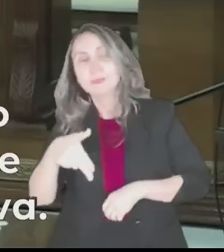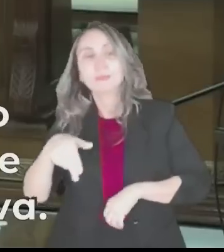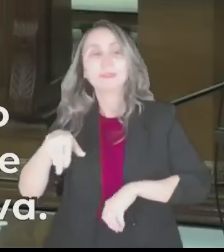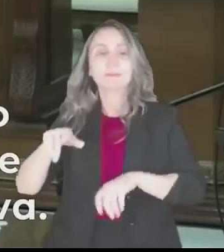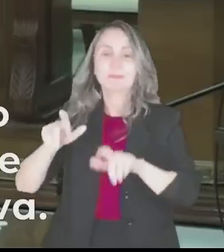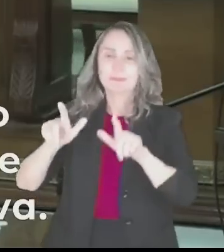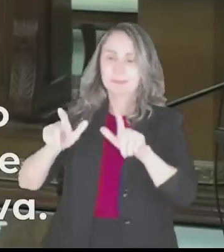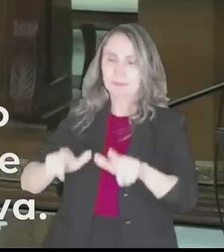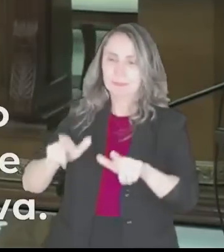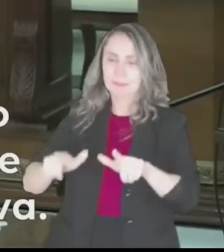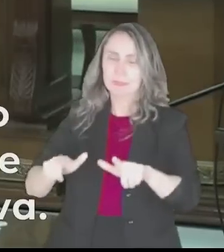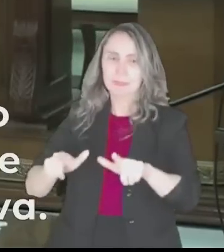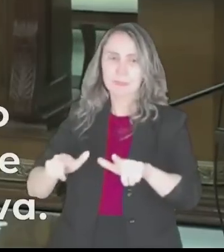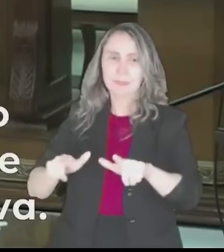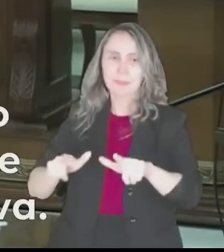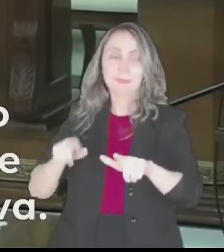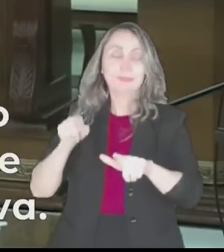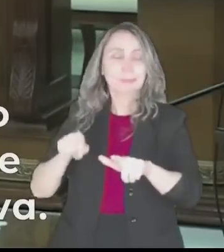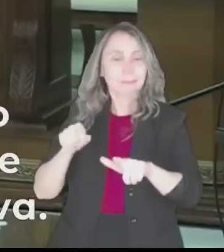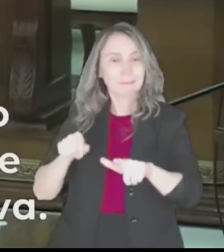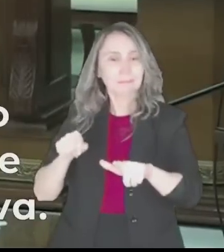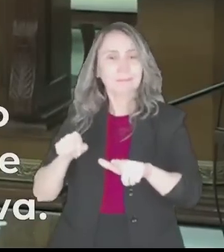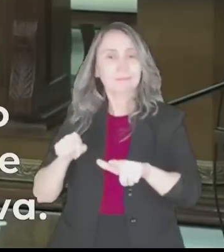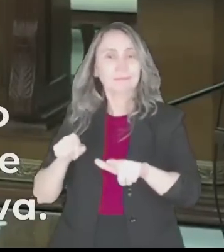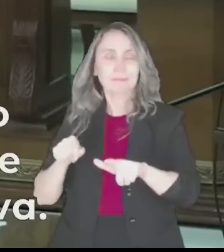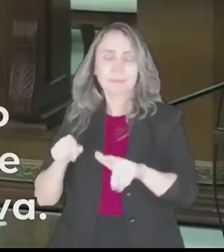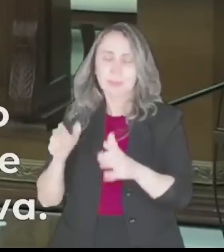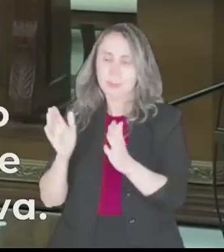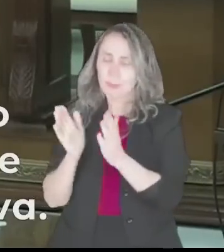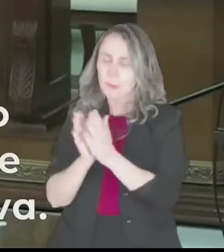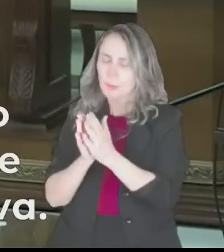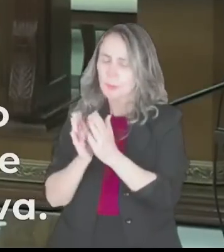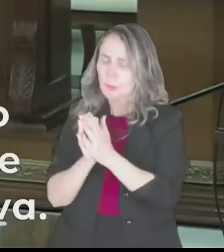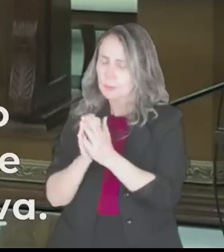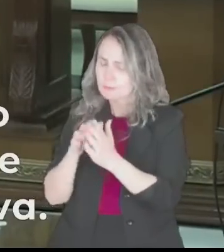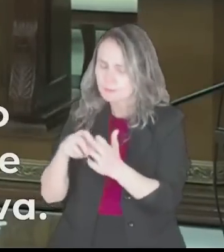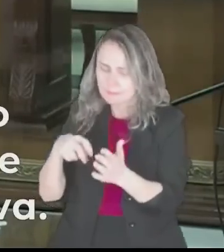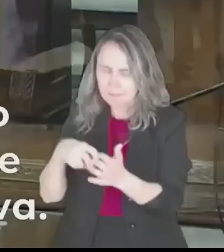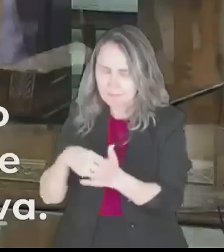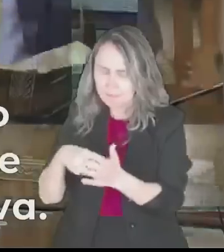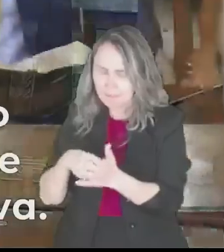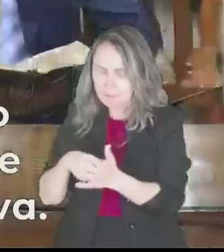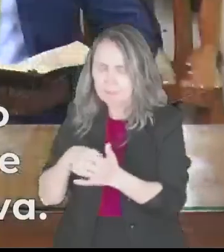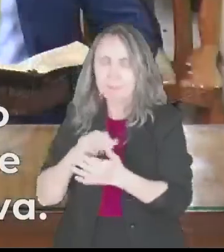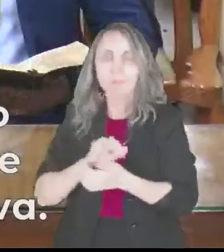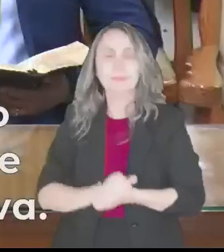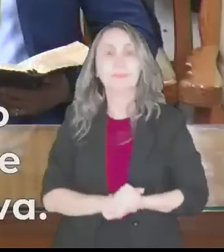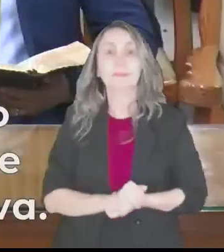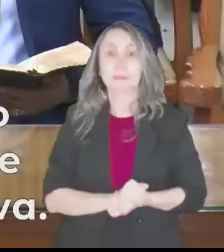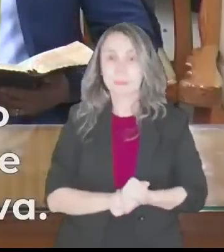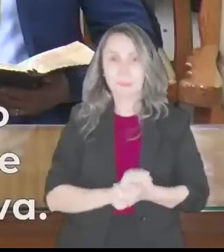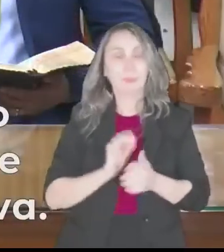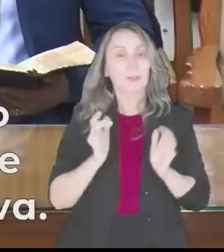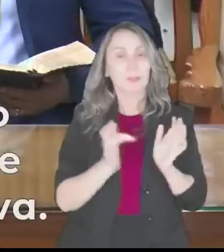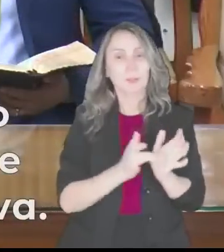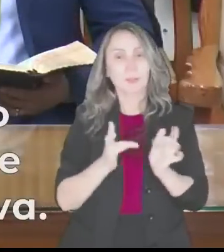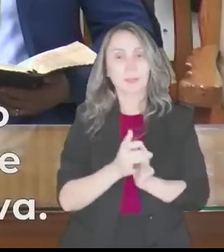lugar deserto e ali orava. Jesus se levantava primeiro do que todo